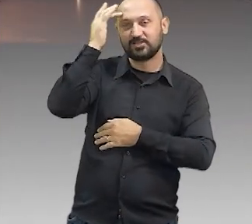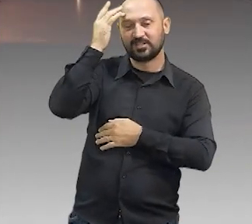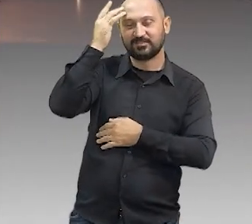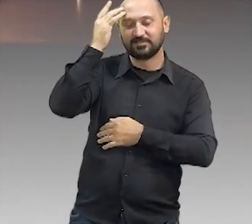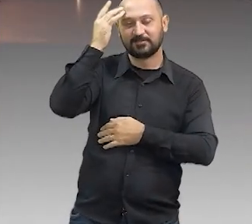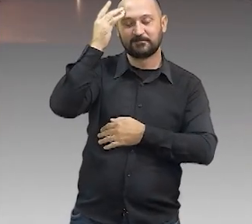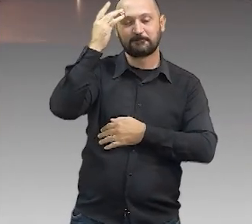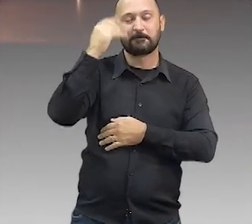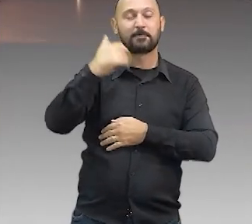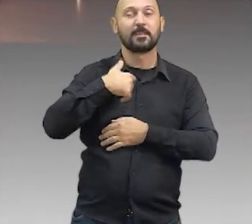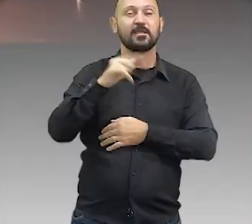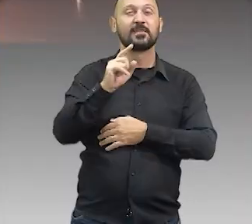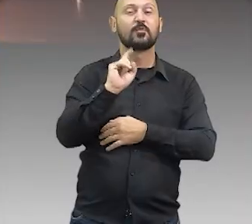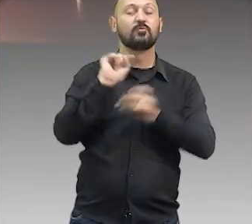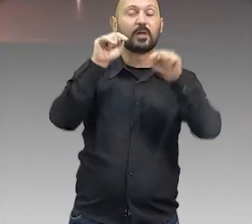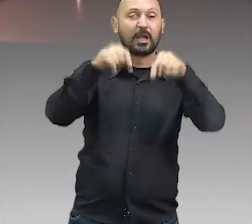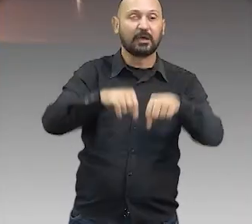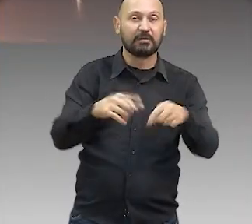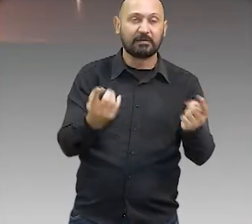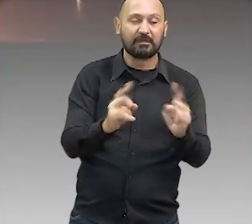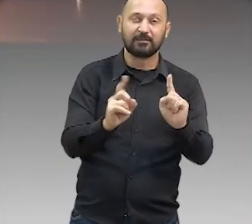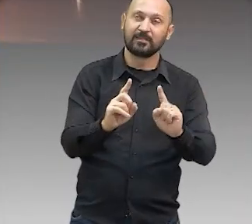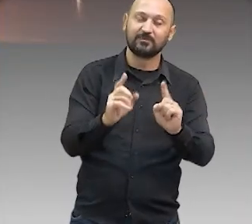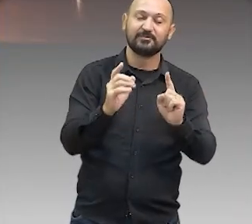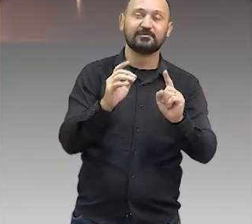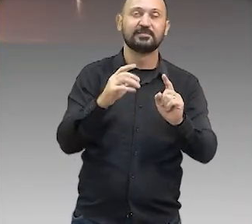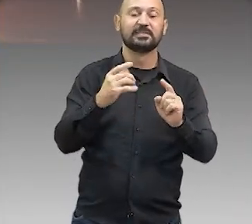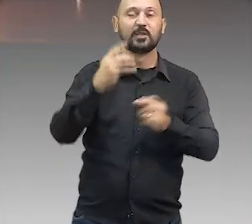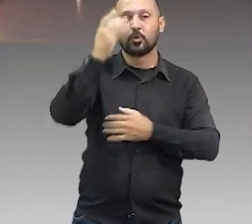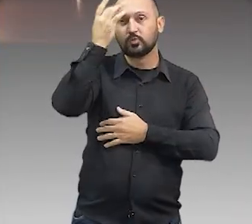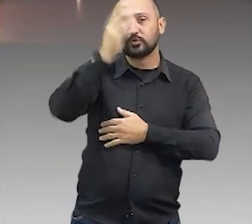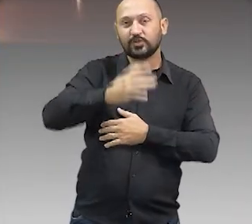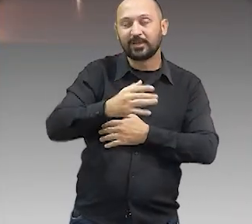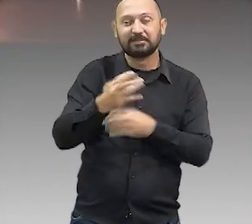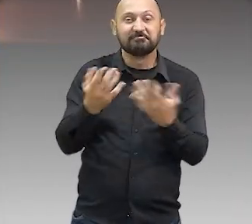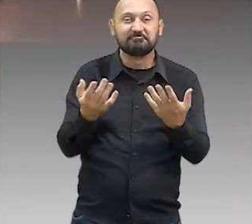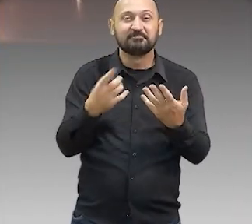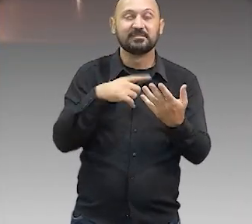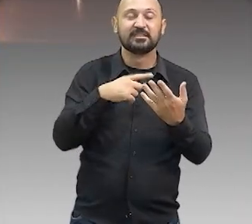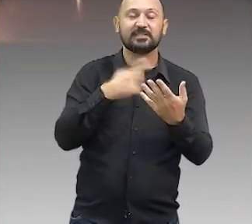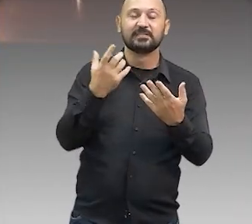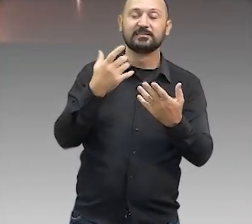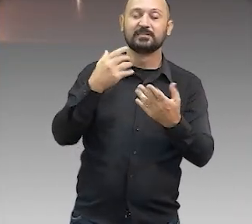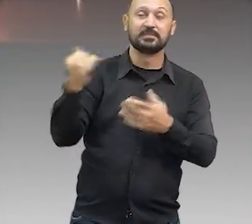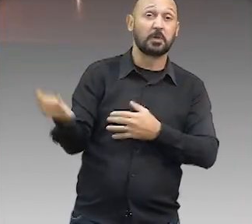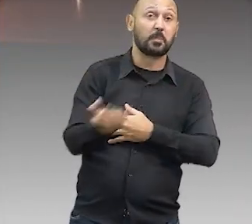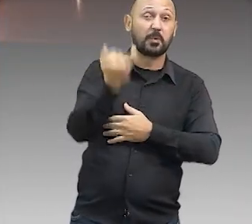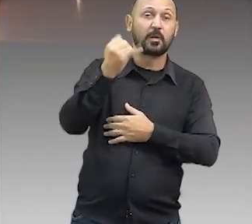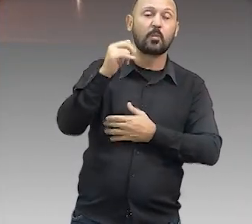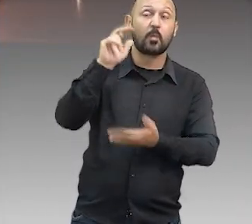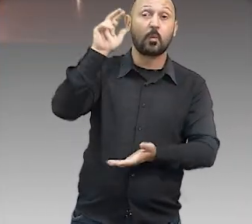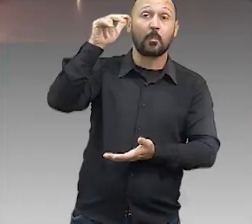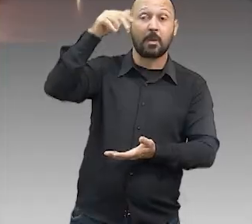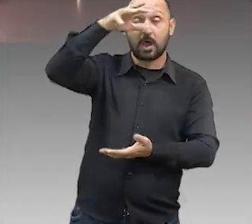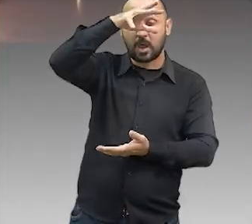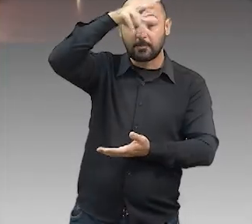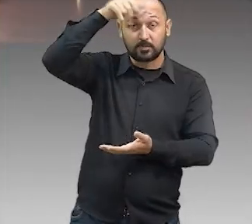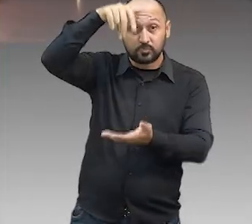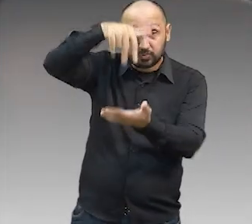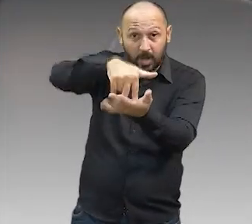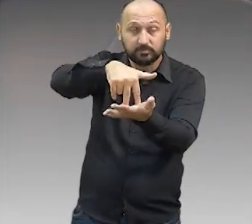não estaria aqui, não sei se tenho esse tamanho para estar aqui como